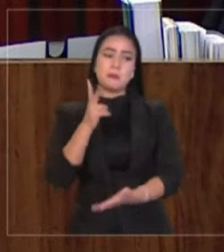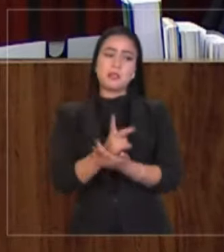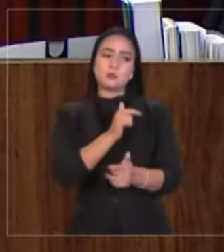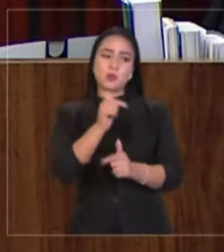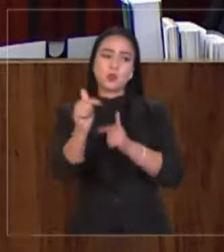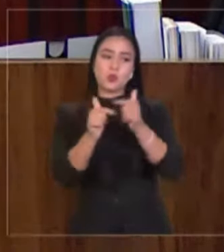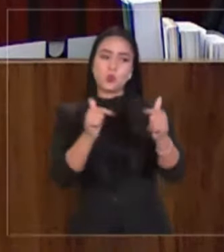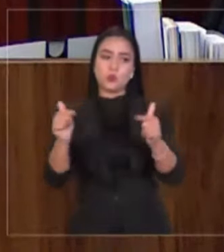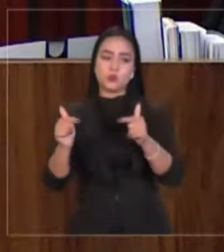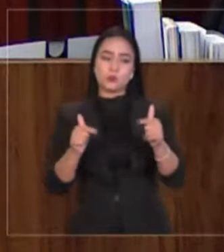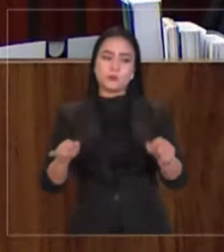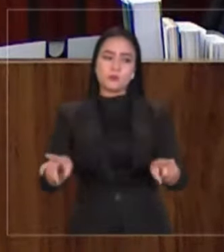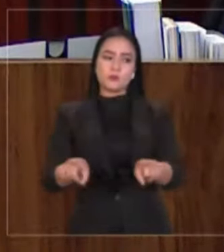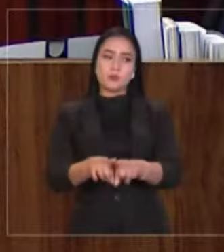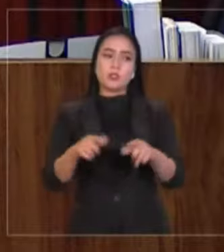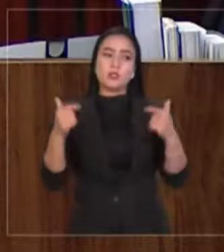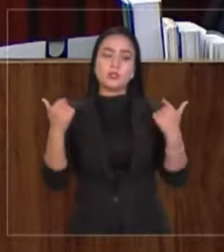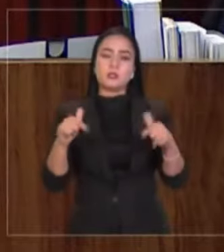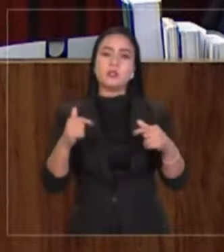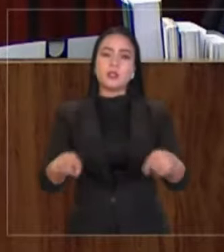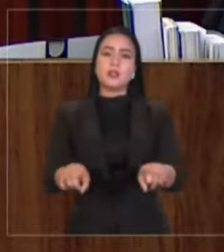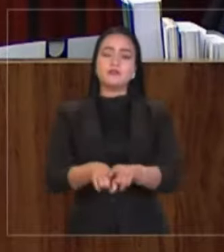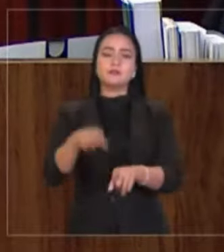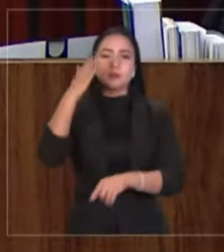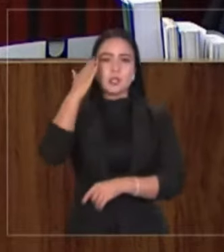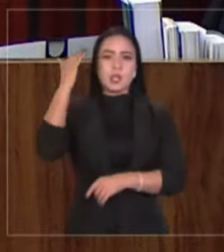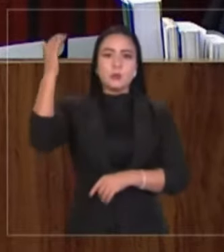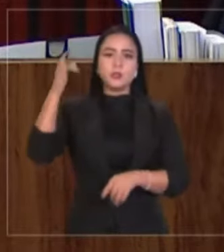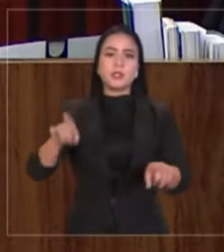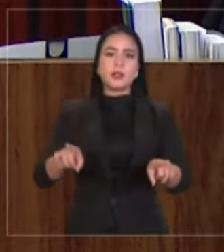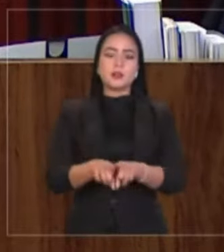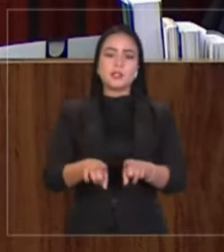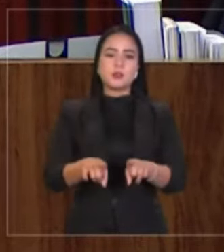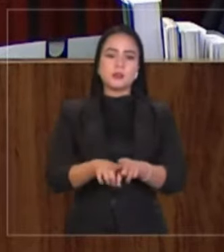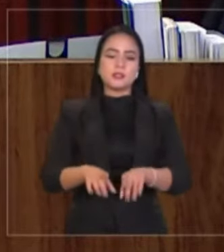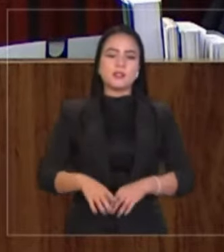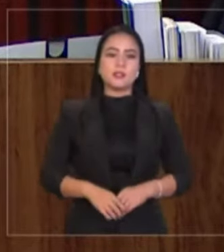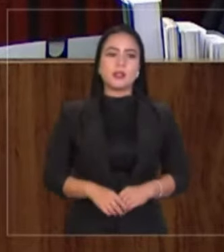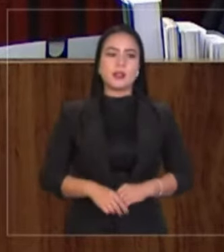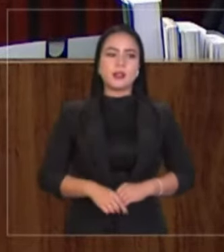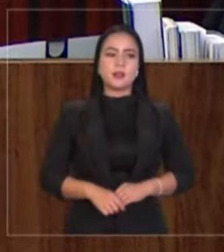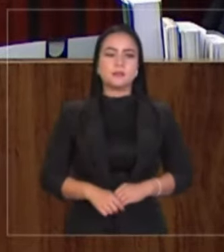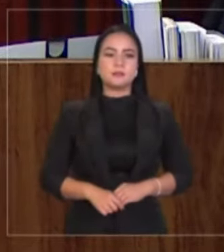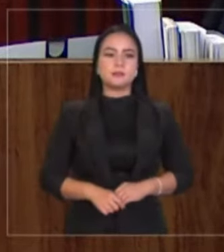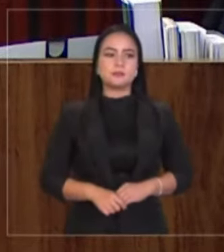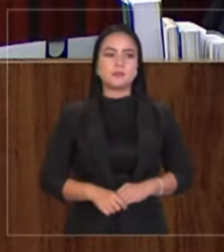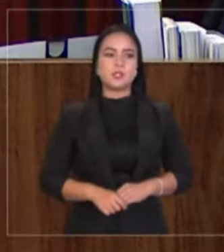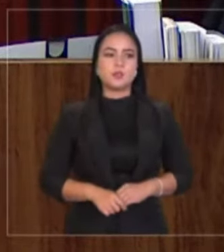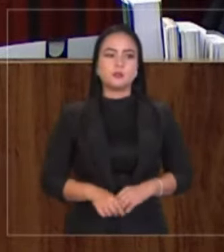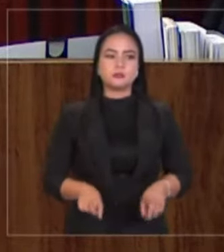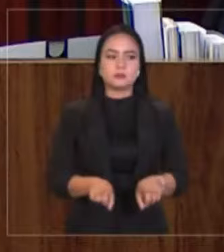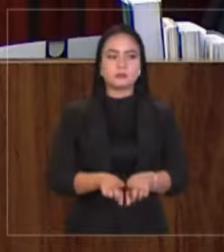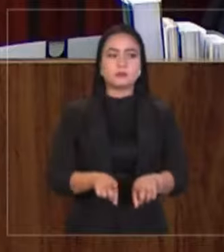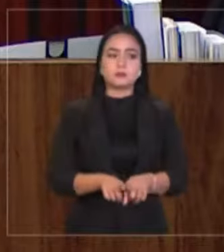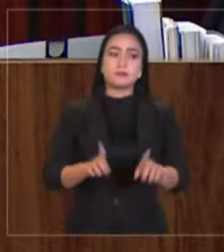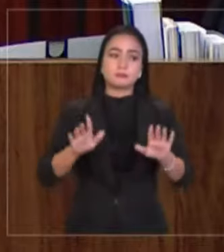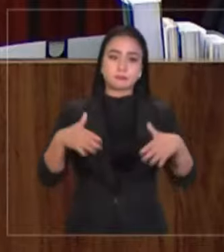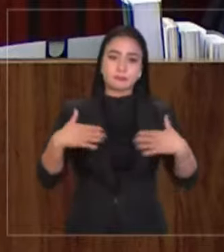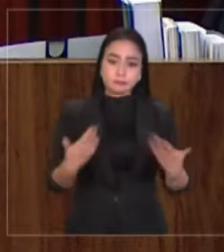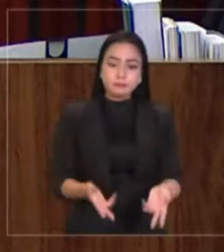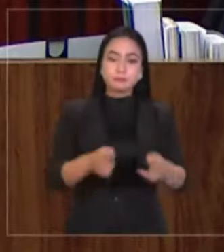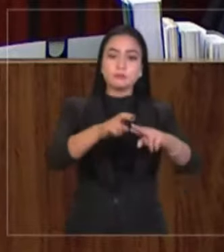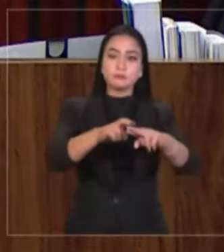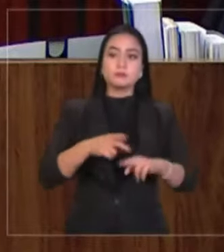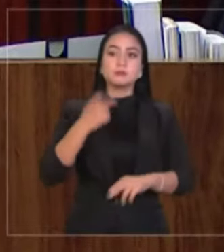caronas sejam menos famosos mas também estão se utilizando disso eles também estão se transportando é